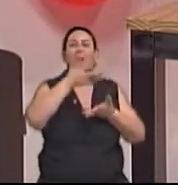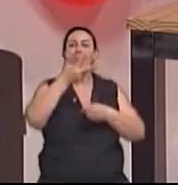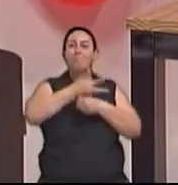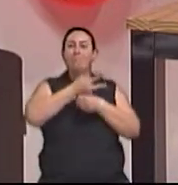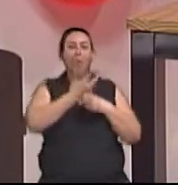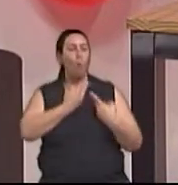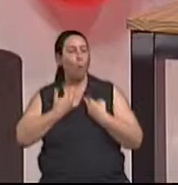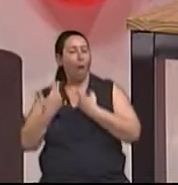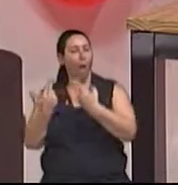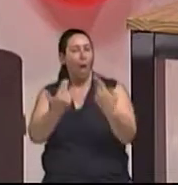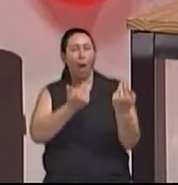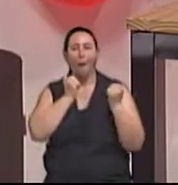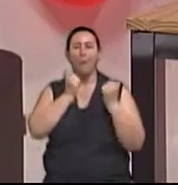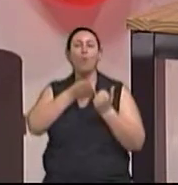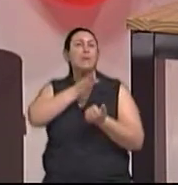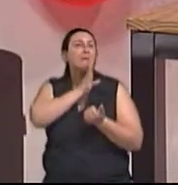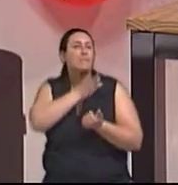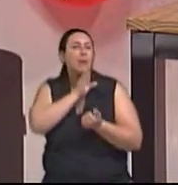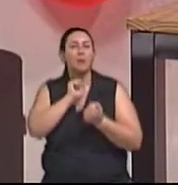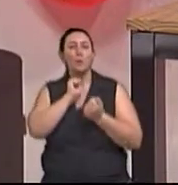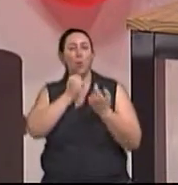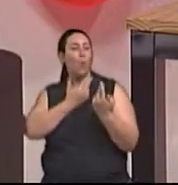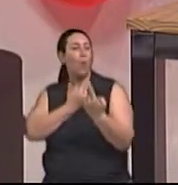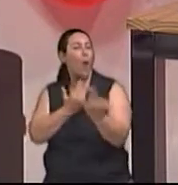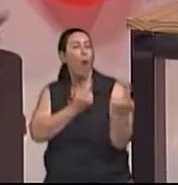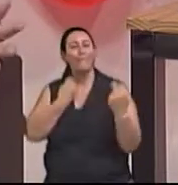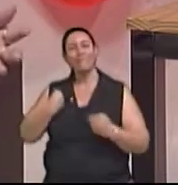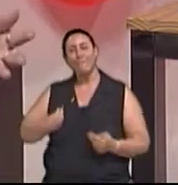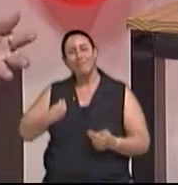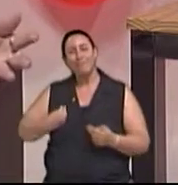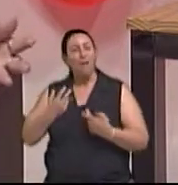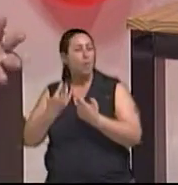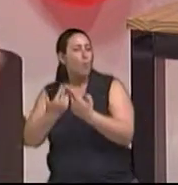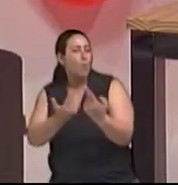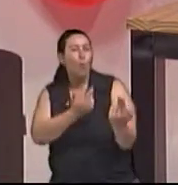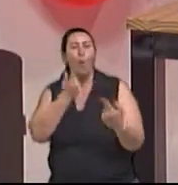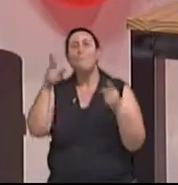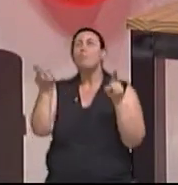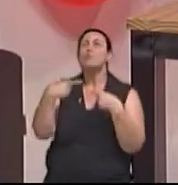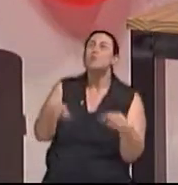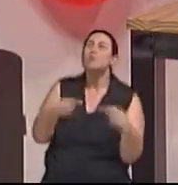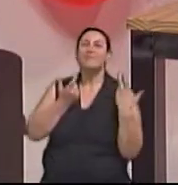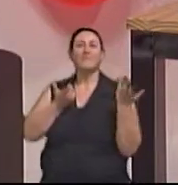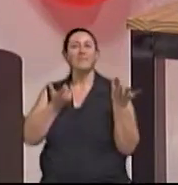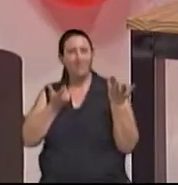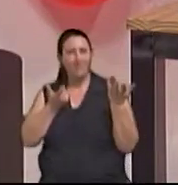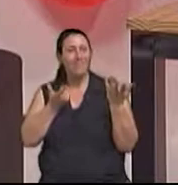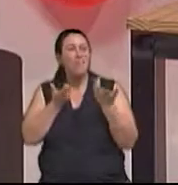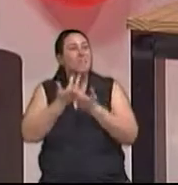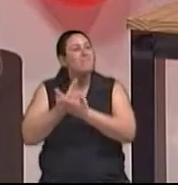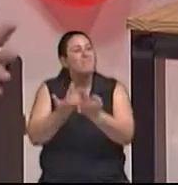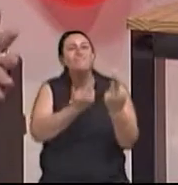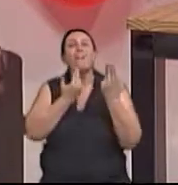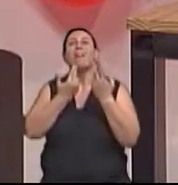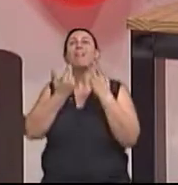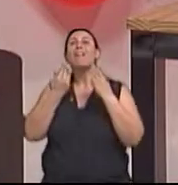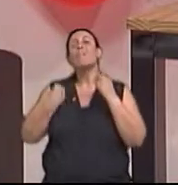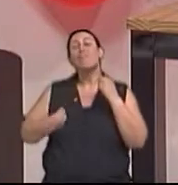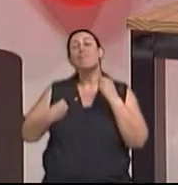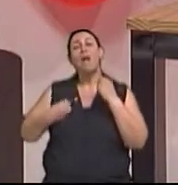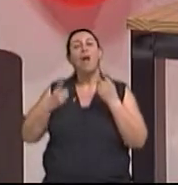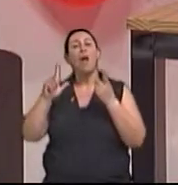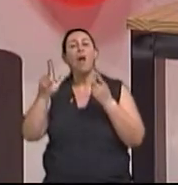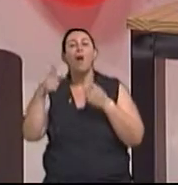música e várias situações que vivenciamos juntos não é é poder conversar